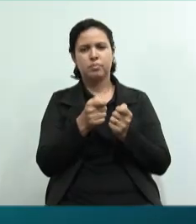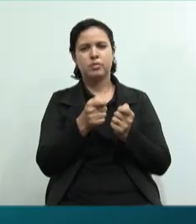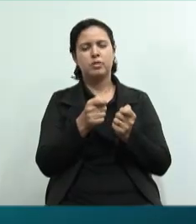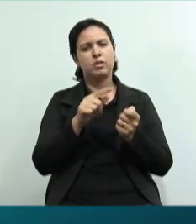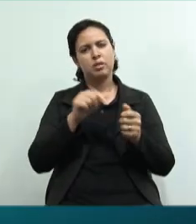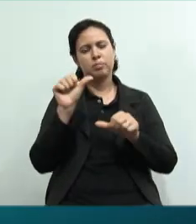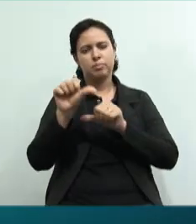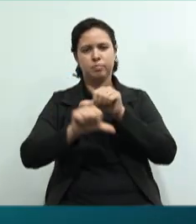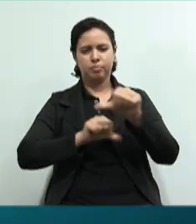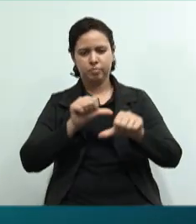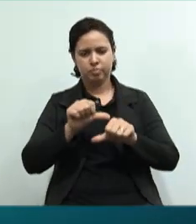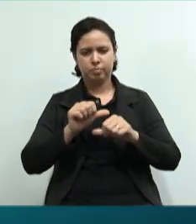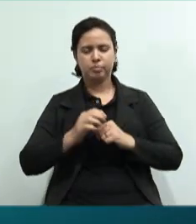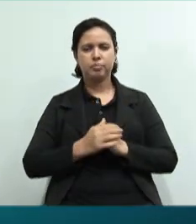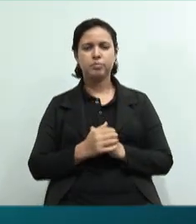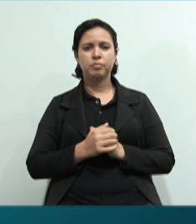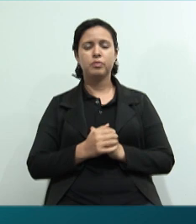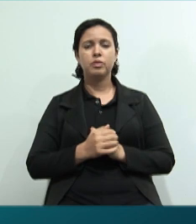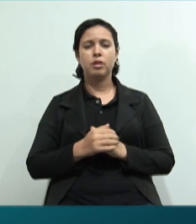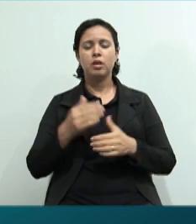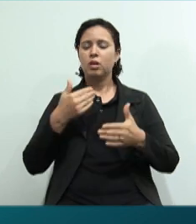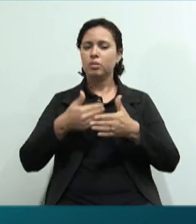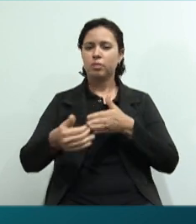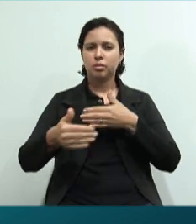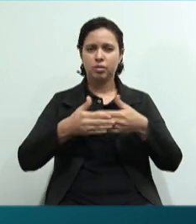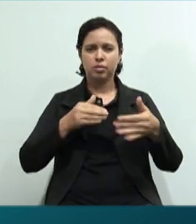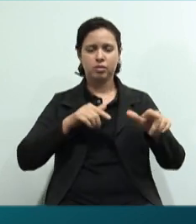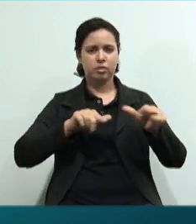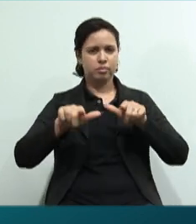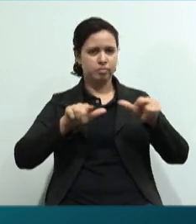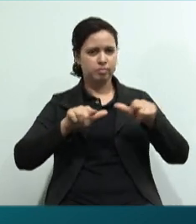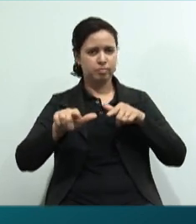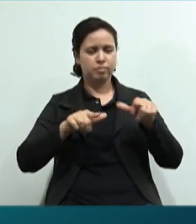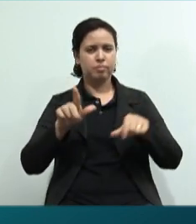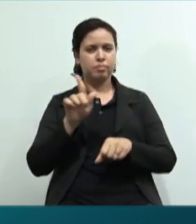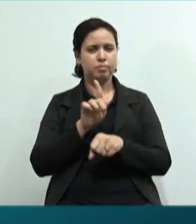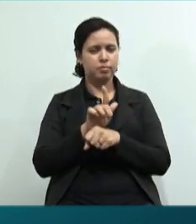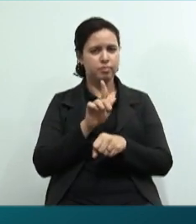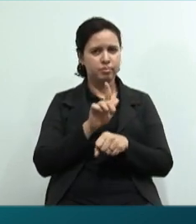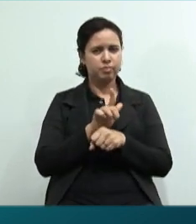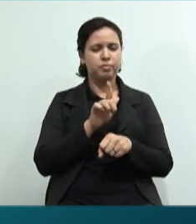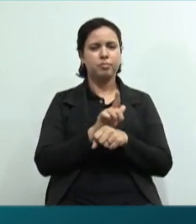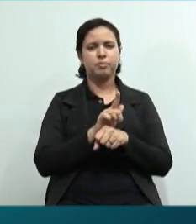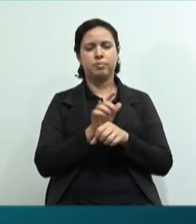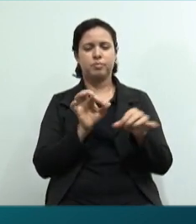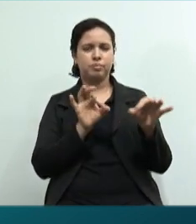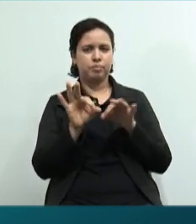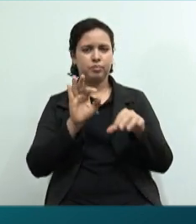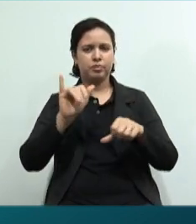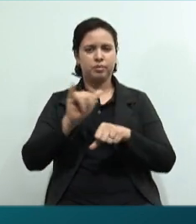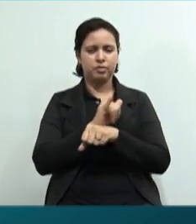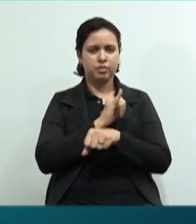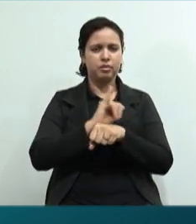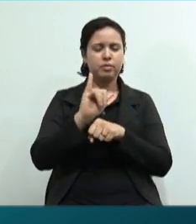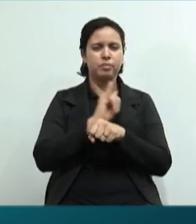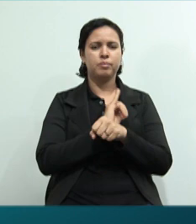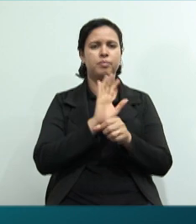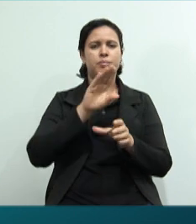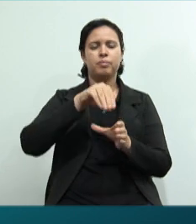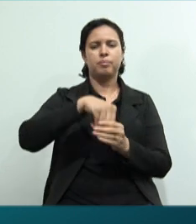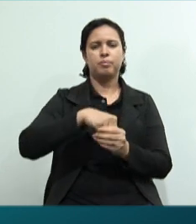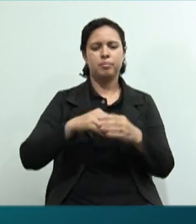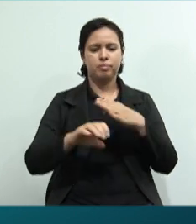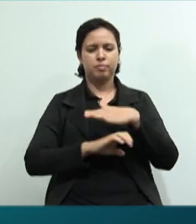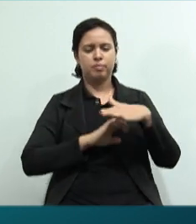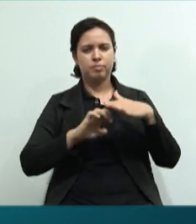o ciclo PDCA sugere é que qualquer atividade de gestão ou planejamento estratégico que esteja sendo executado na empresa